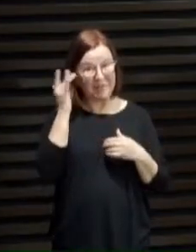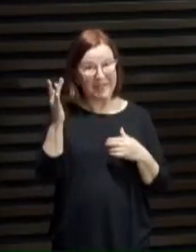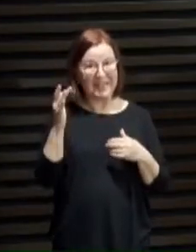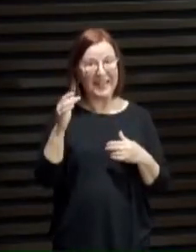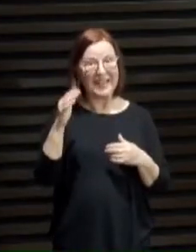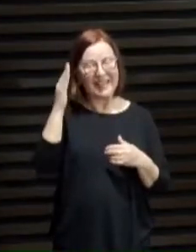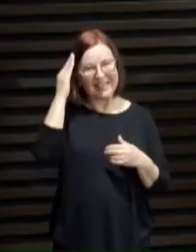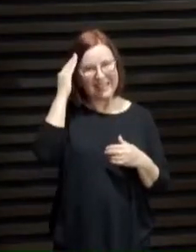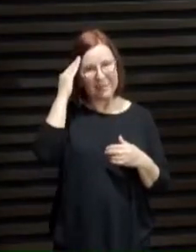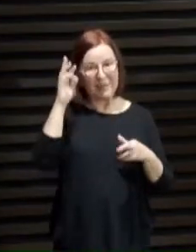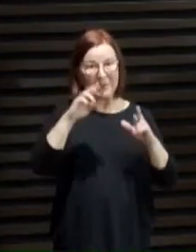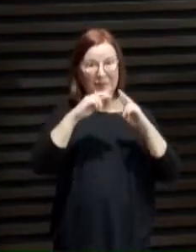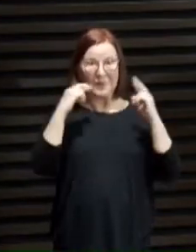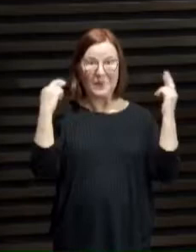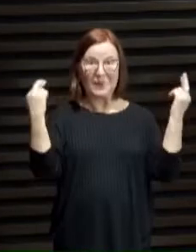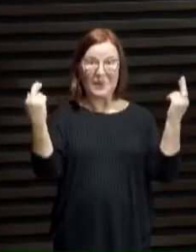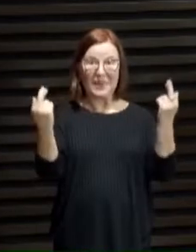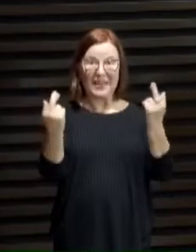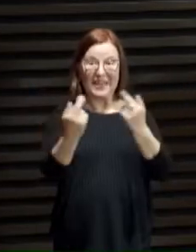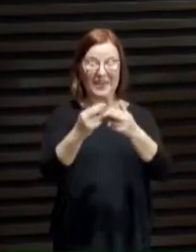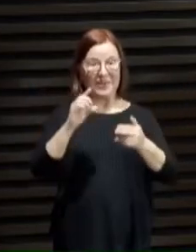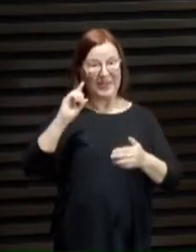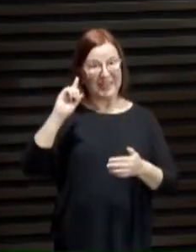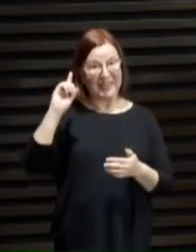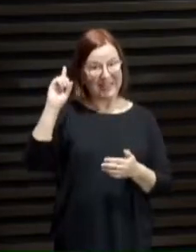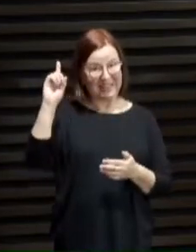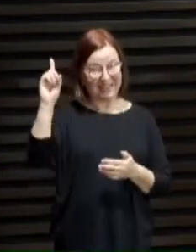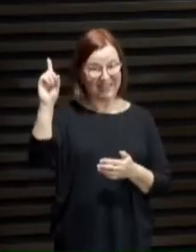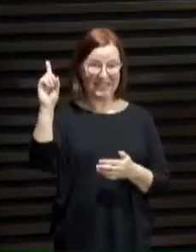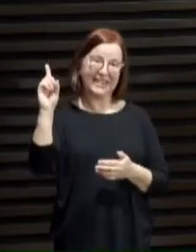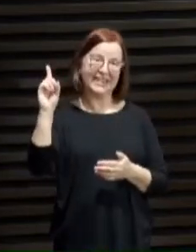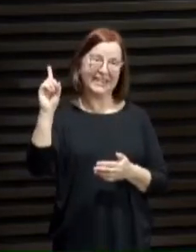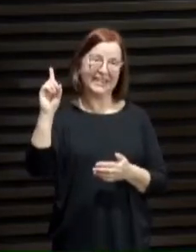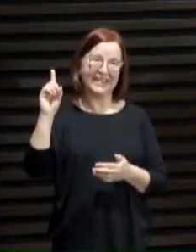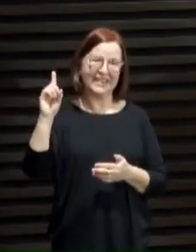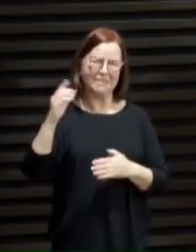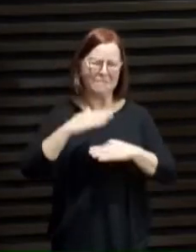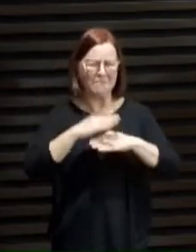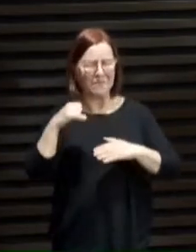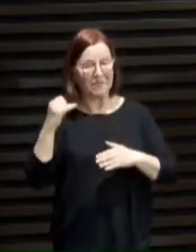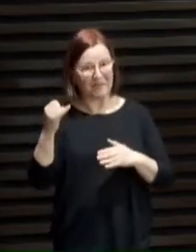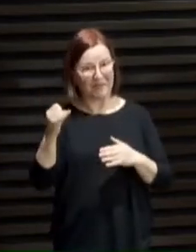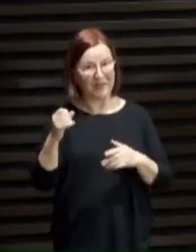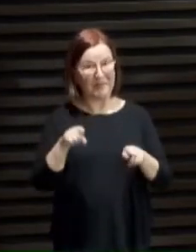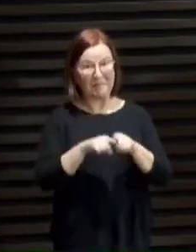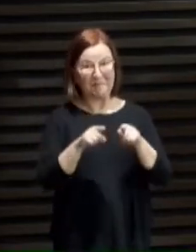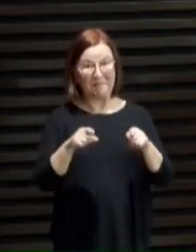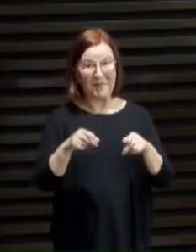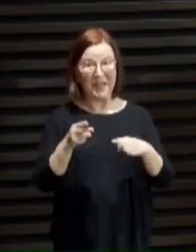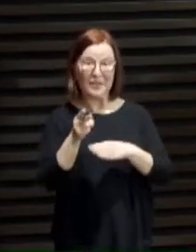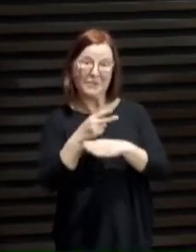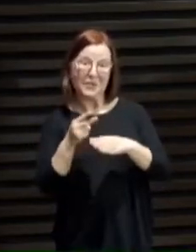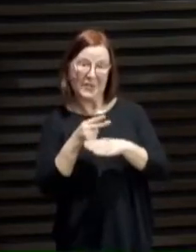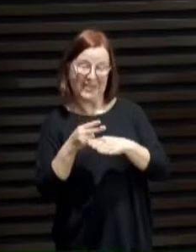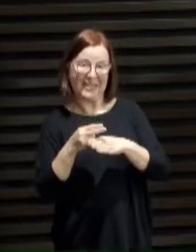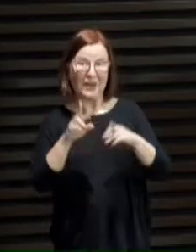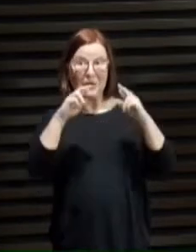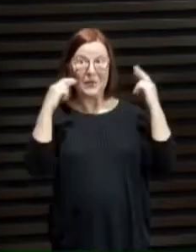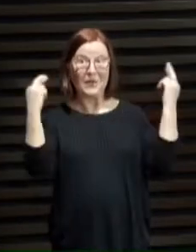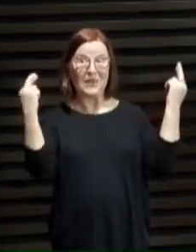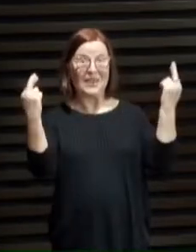do que tudo que nós vivemos no presente. Mas é essa busca pelo reino de Deus, em primeiro